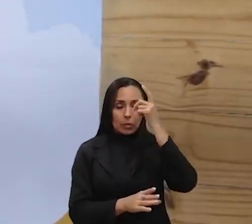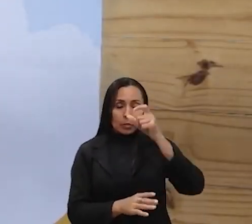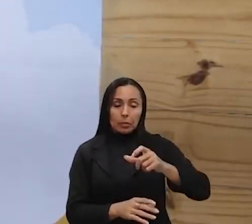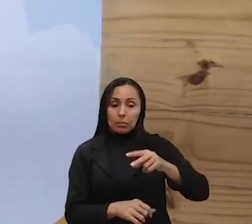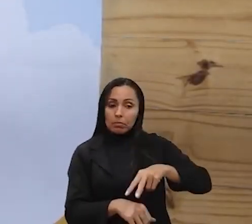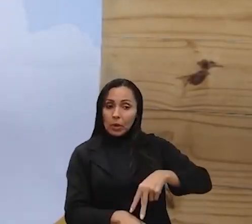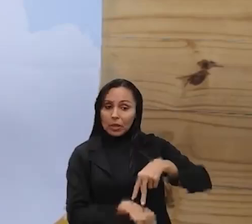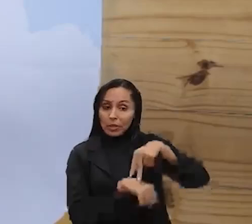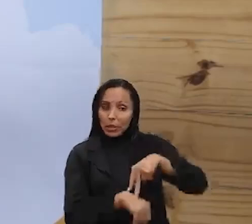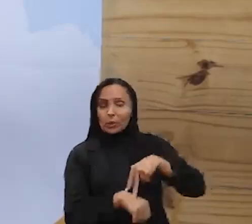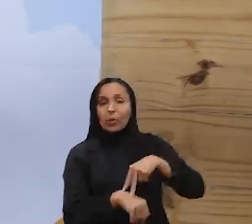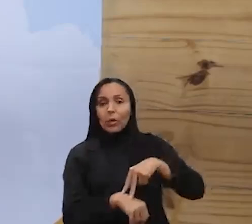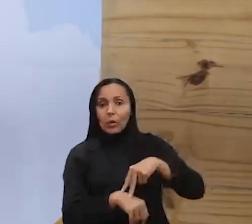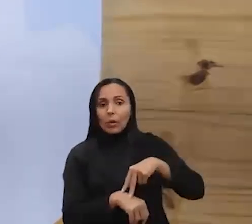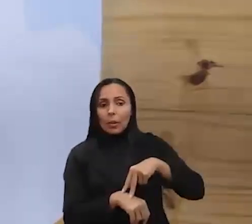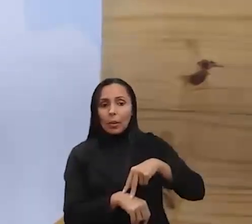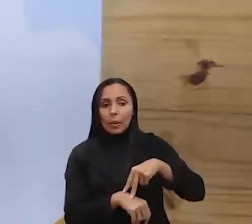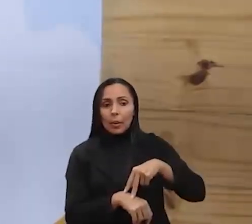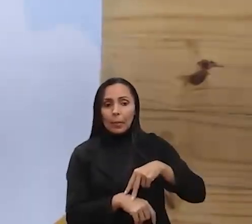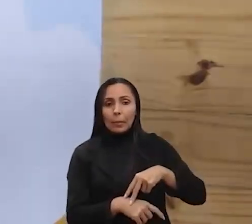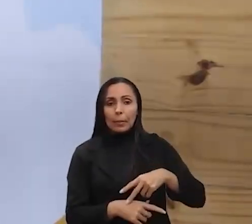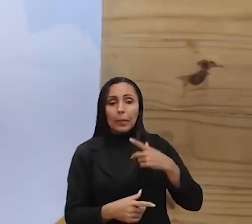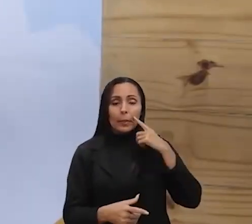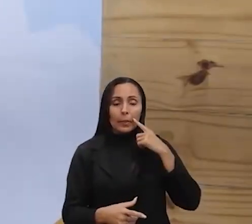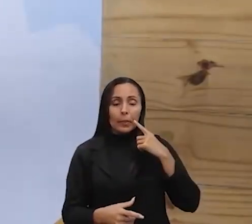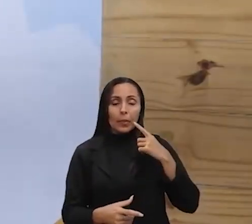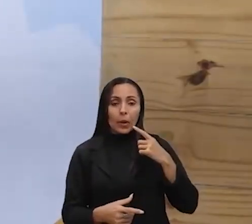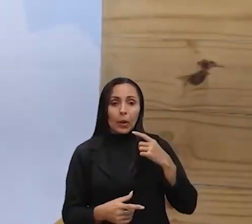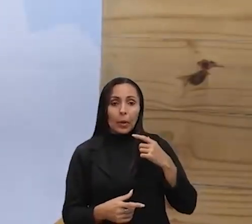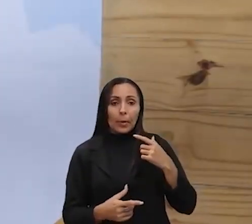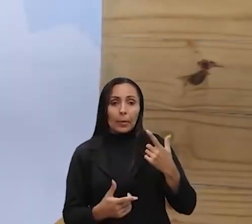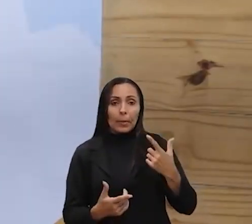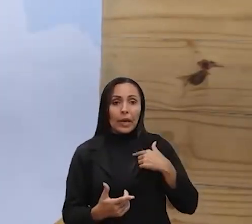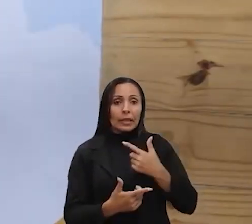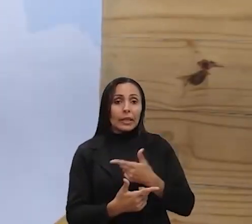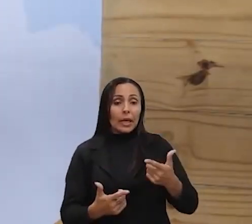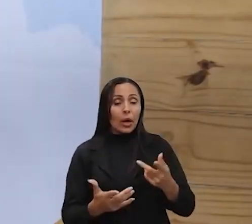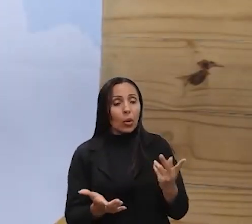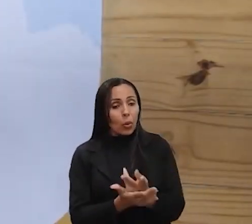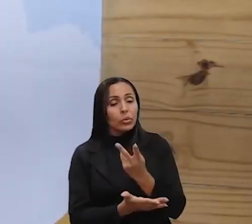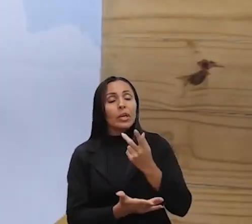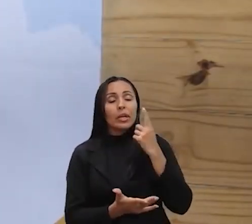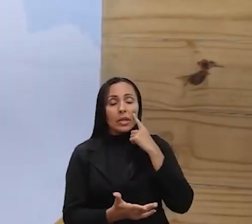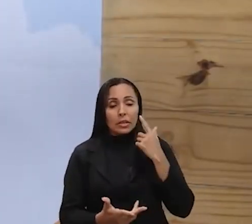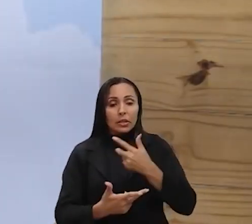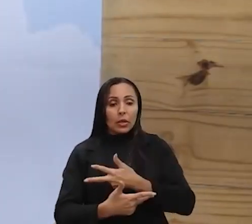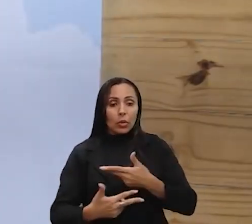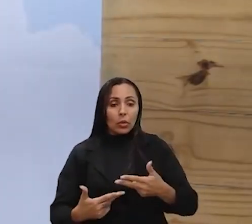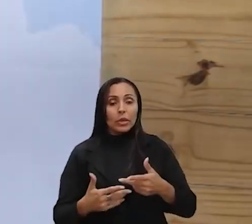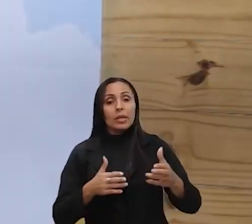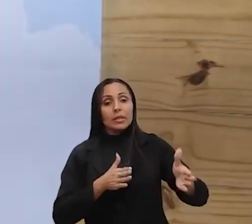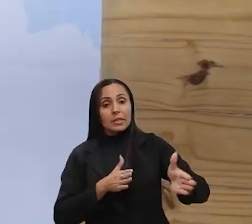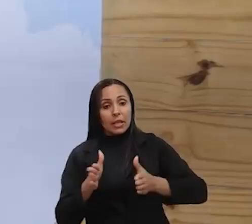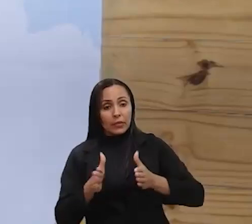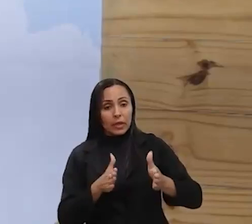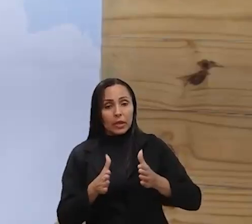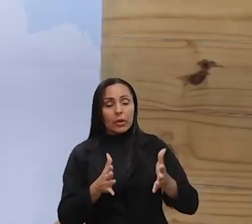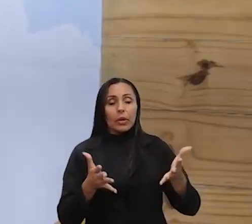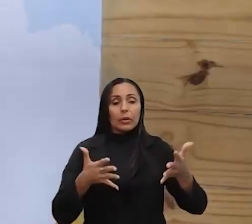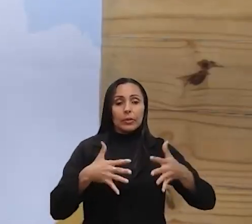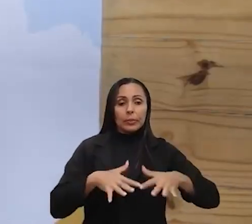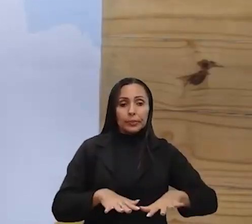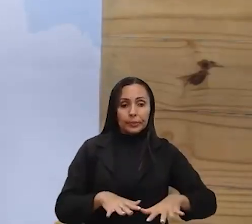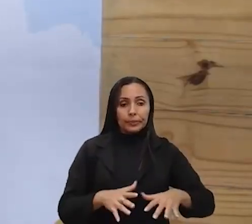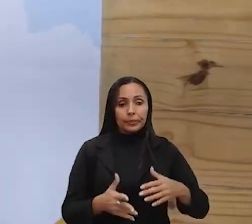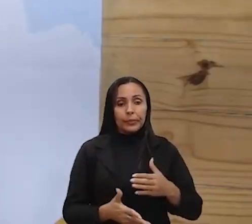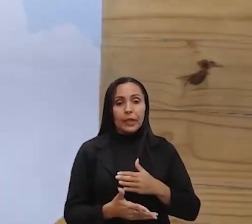ativo para que essas coisas elas aconteçam. Quando eu digo essas coisas, eu digo a acessibilidade, a inclusão. A